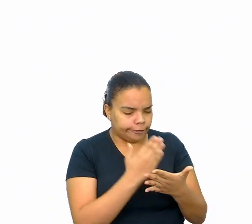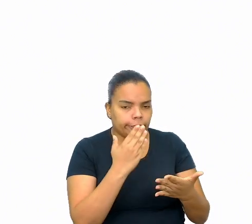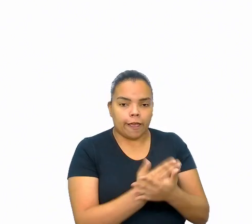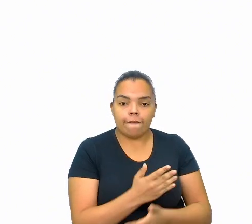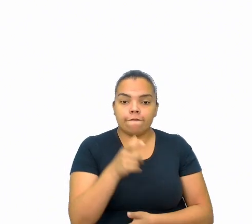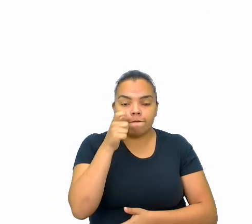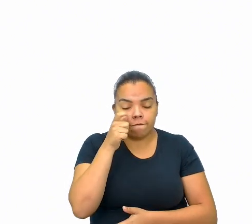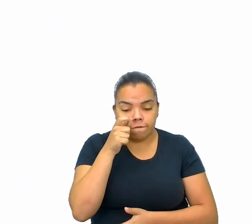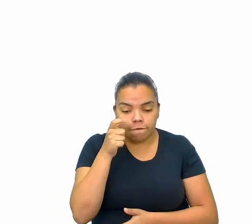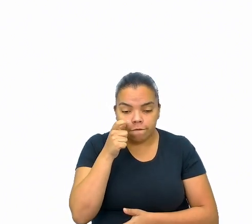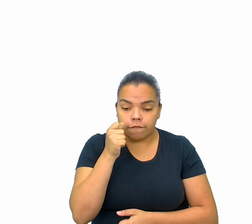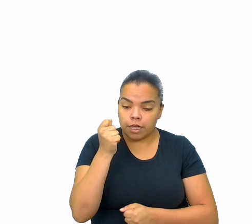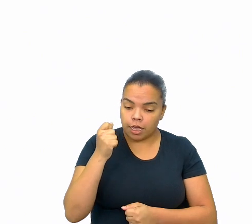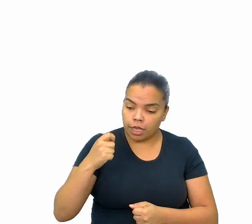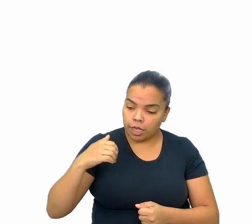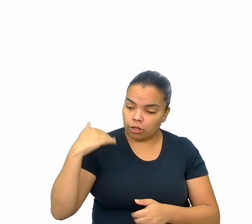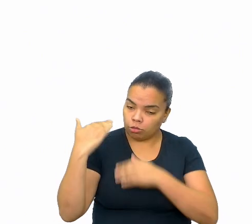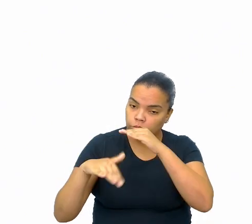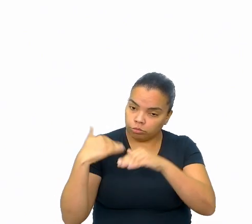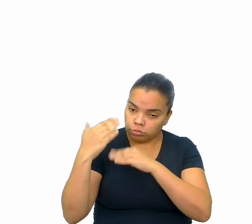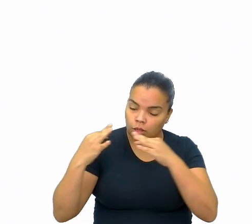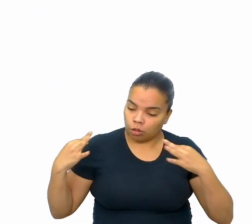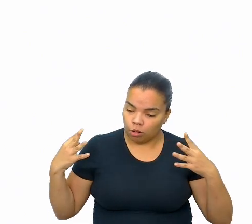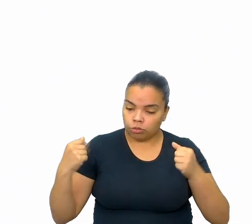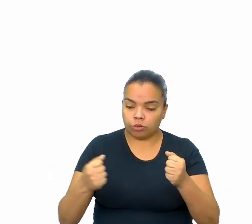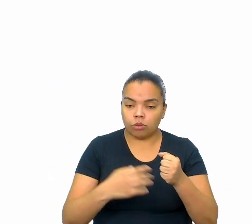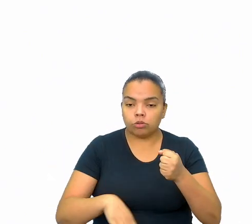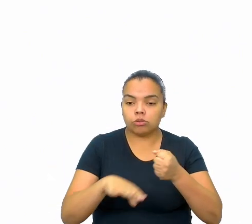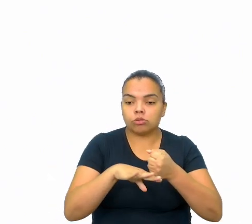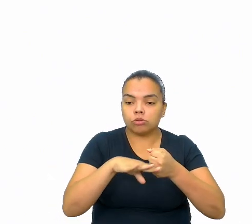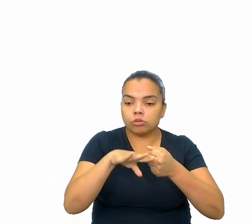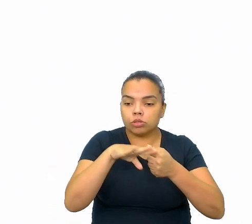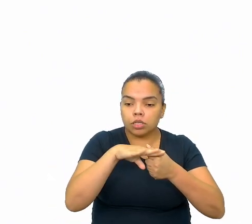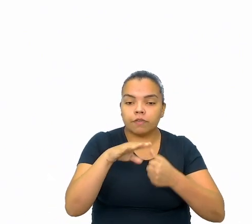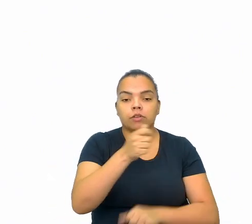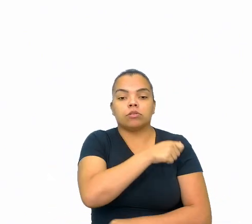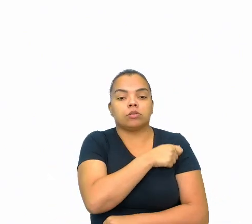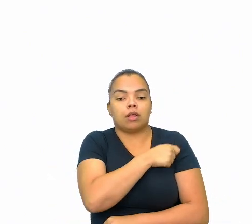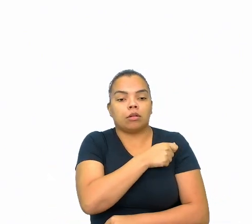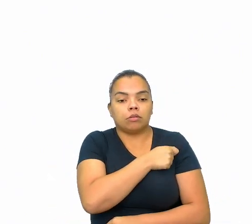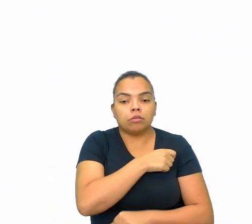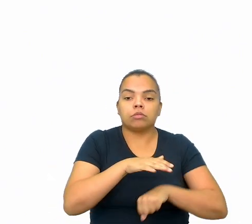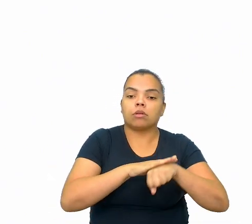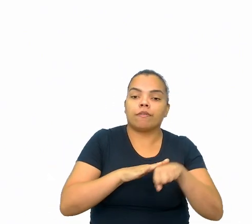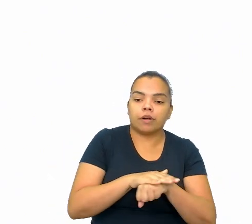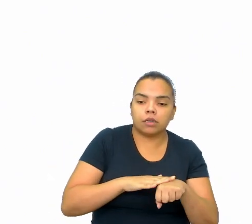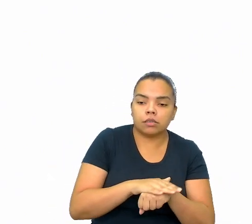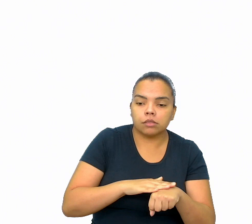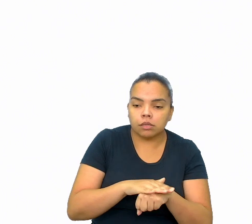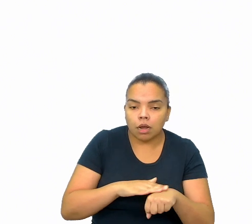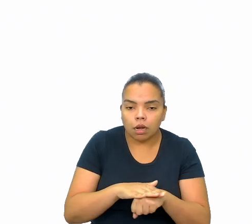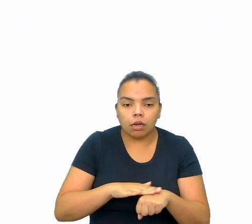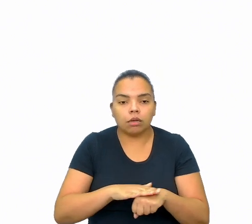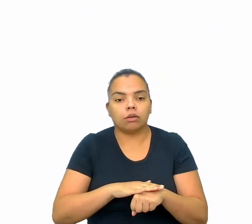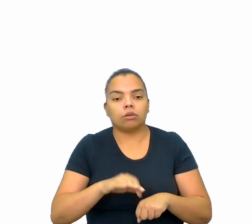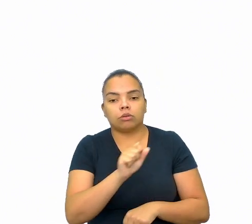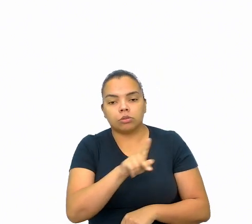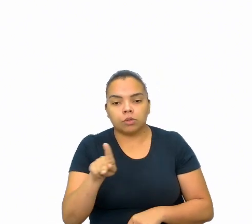os níveis, vocês vão discutir aí com os colegas, com os professores, quem está no momento